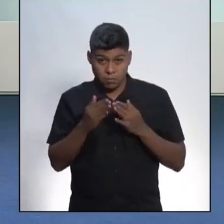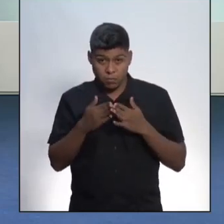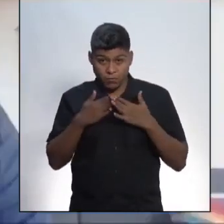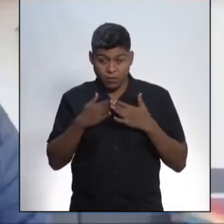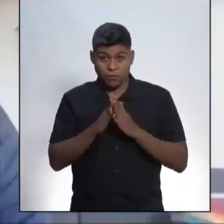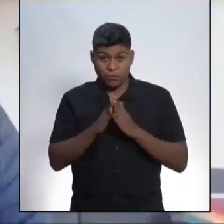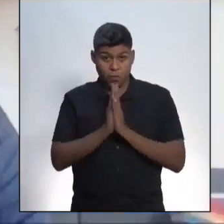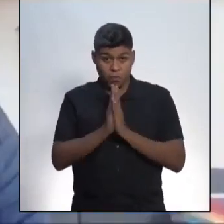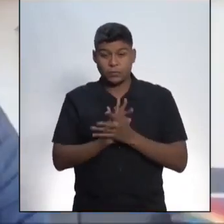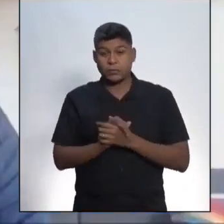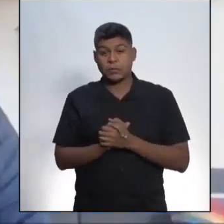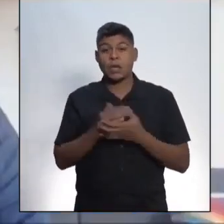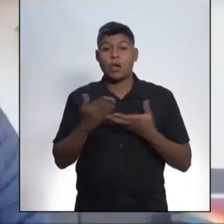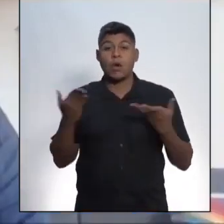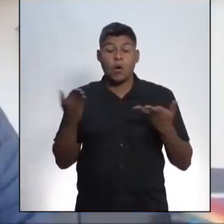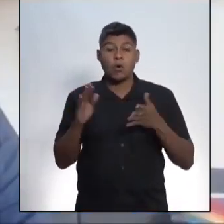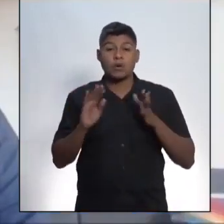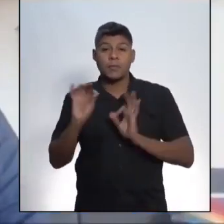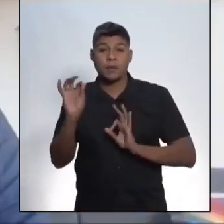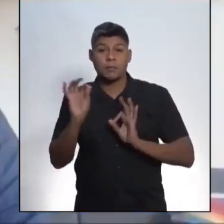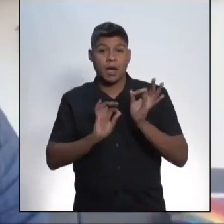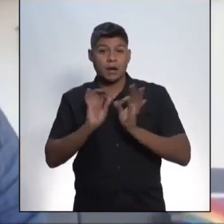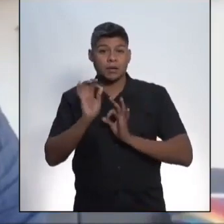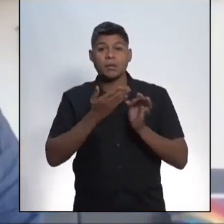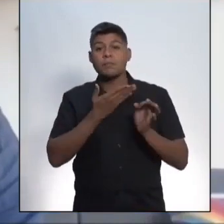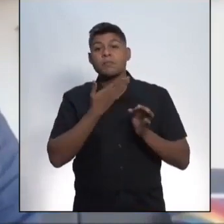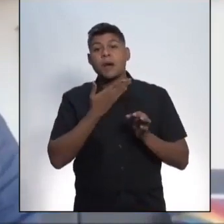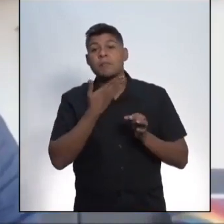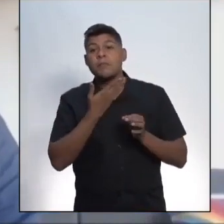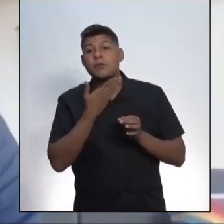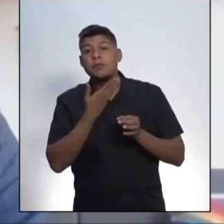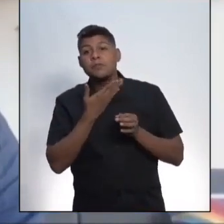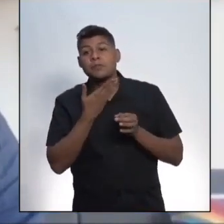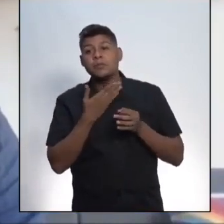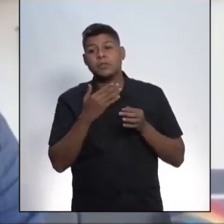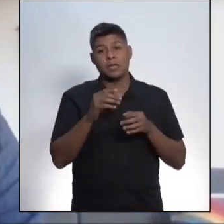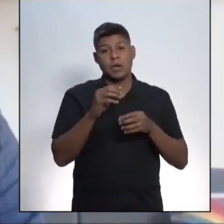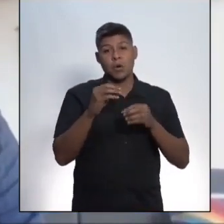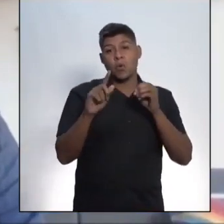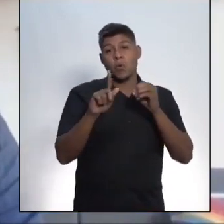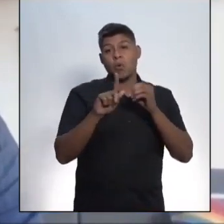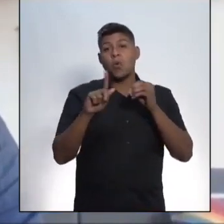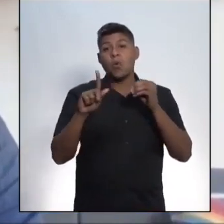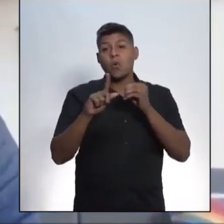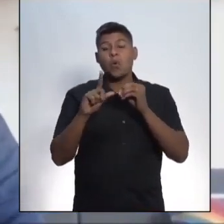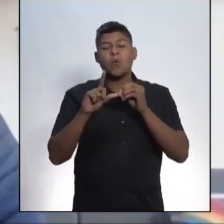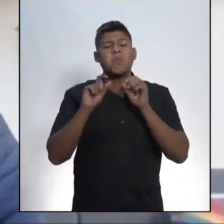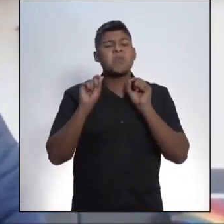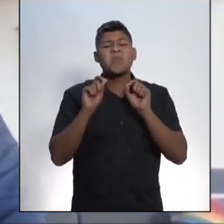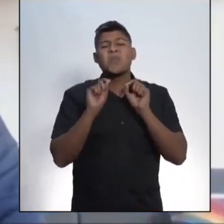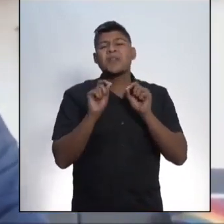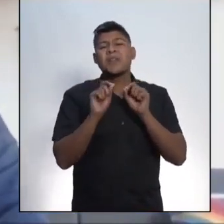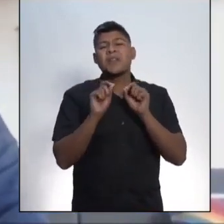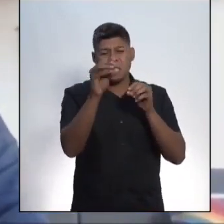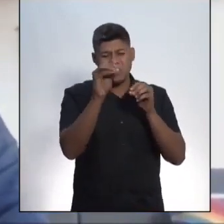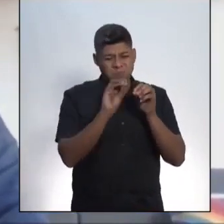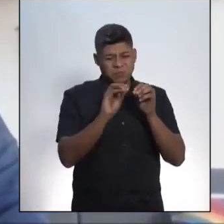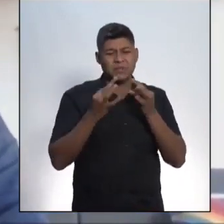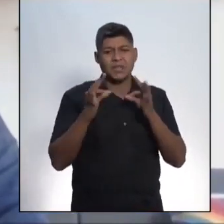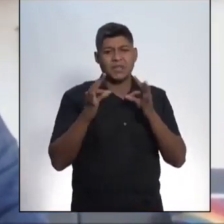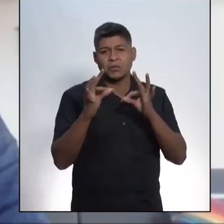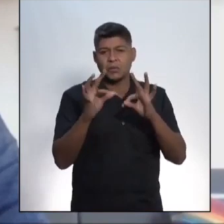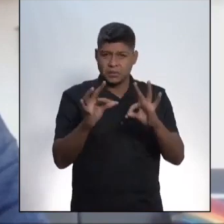Hoje eu estava na preparação para esse nosso papo, eu coloquei no Google definição de tecnologia justamente para enriquecer